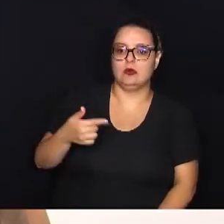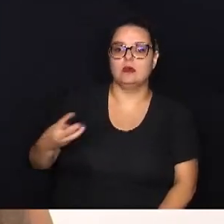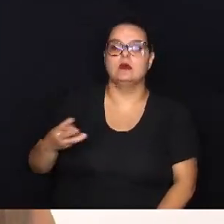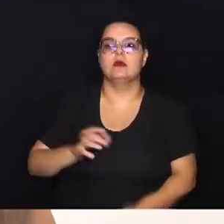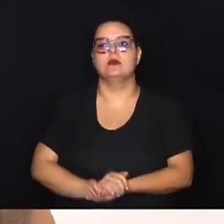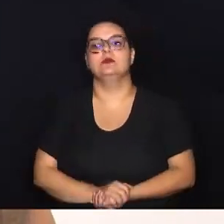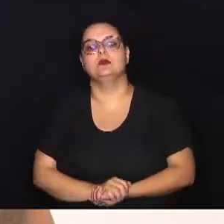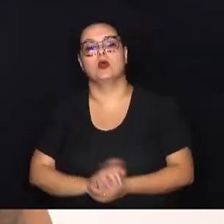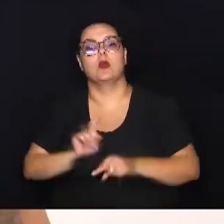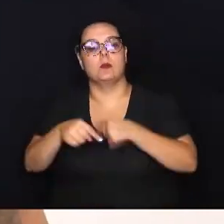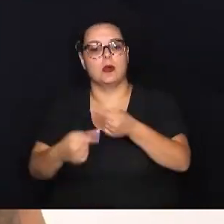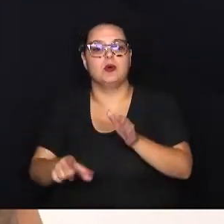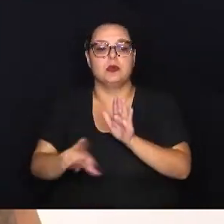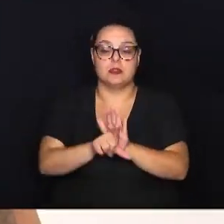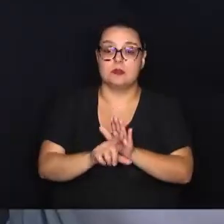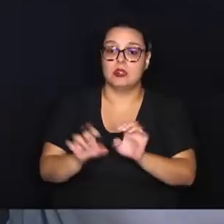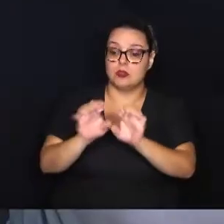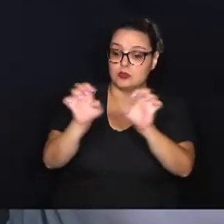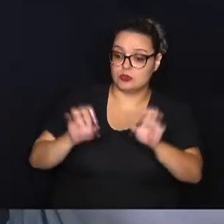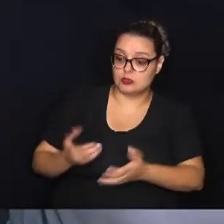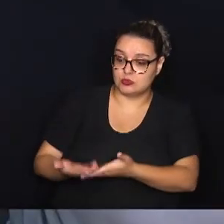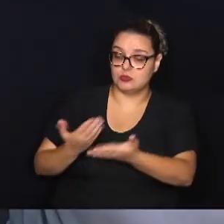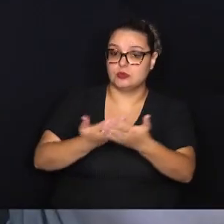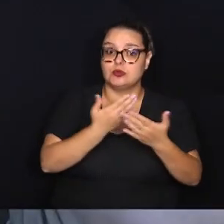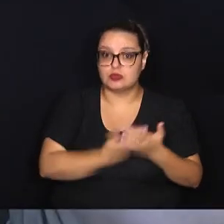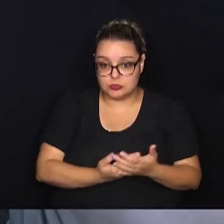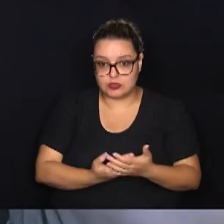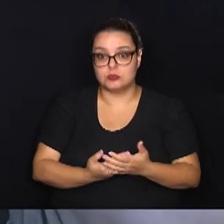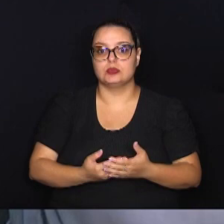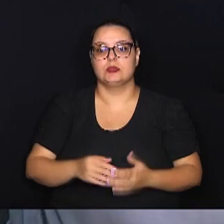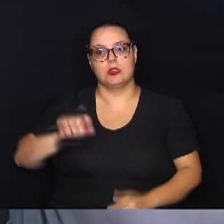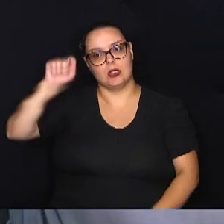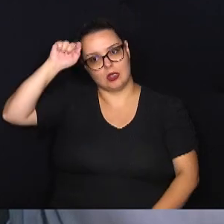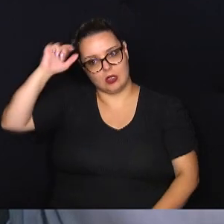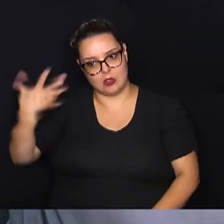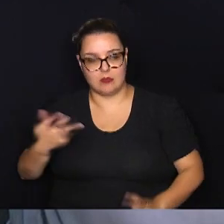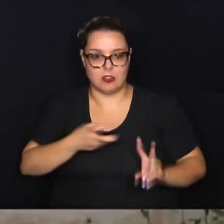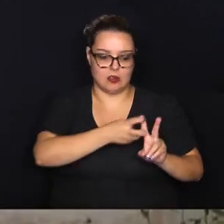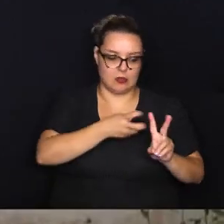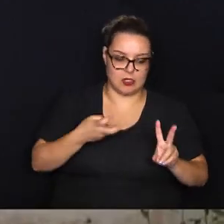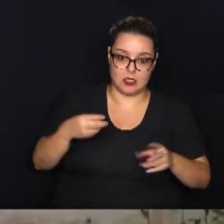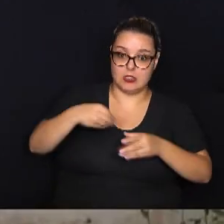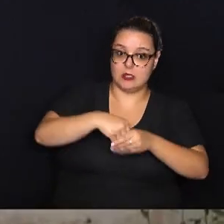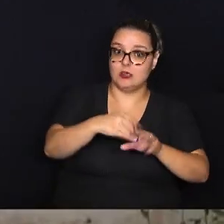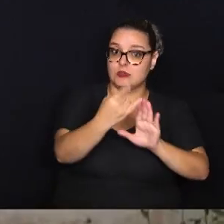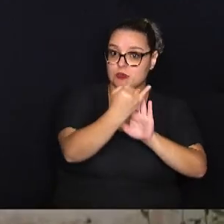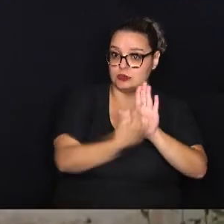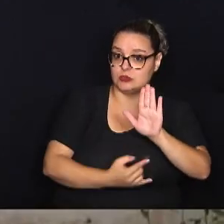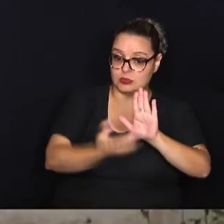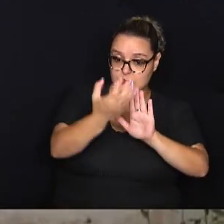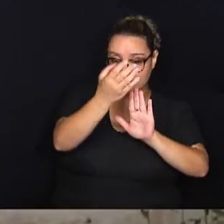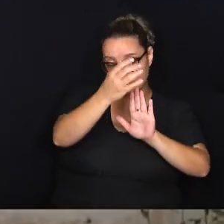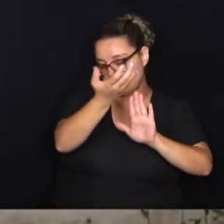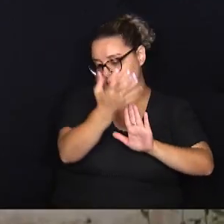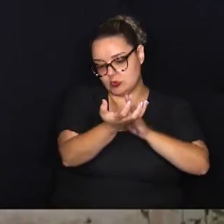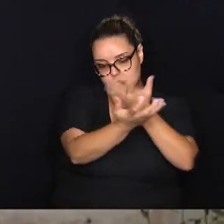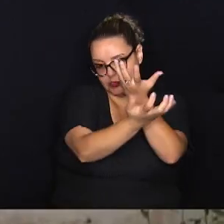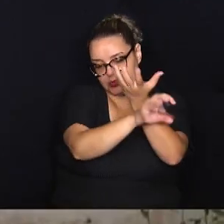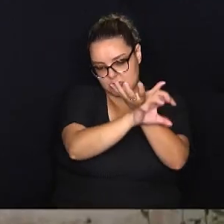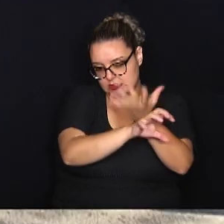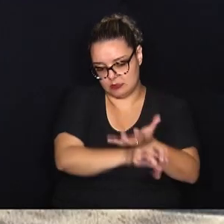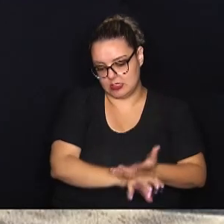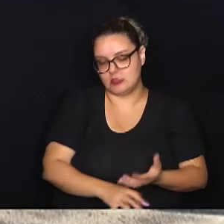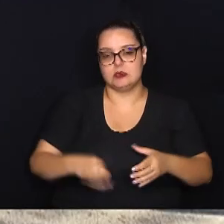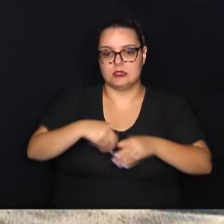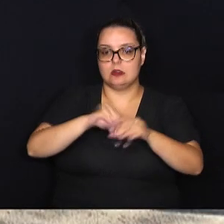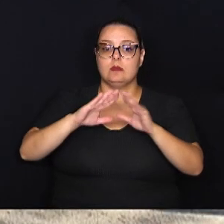11.648/8, que obrigatoriza o estudo da cultura afro-brasileira, africana e indígena nos currículos escolares. Então, a vinda na Fazenda Roseira é essa oportunidade